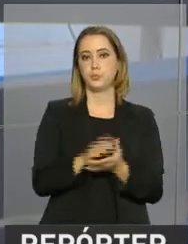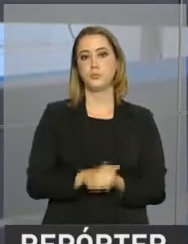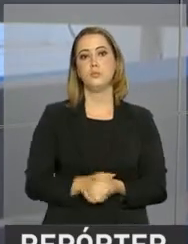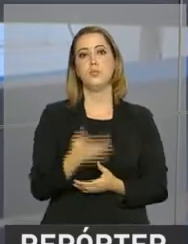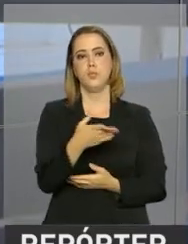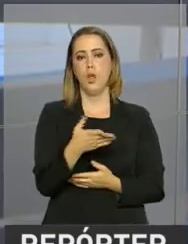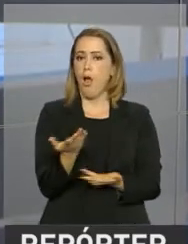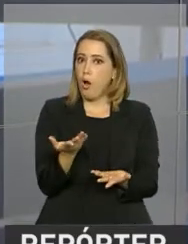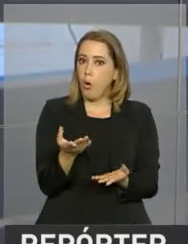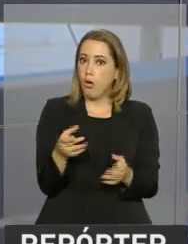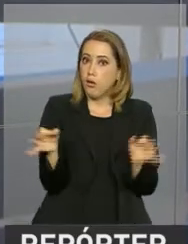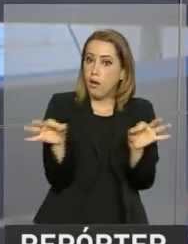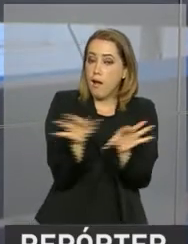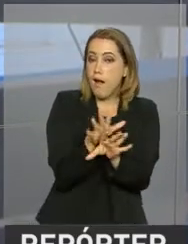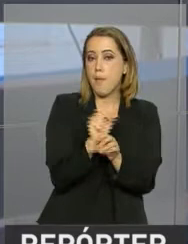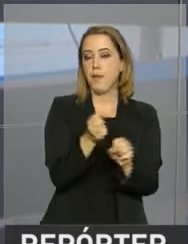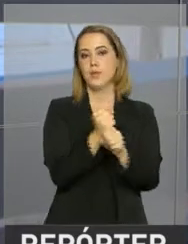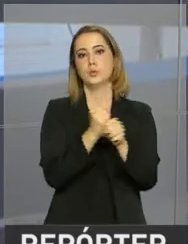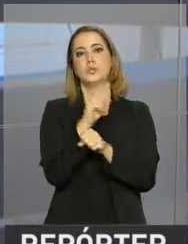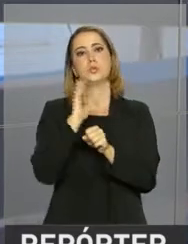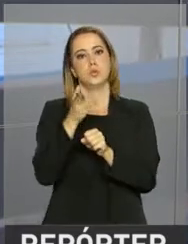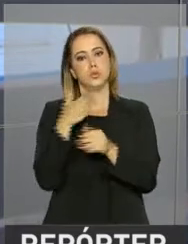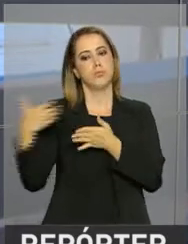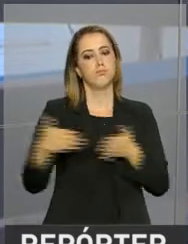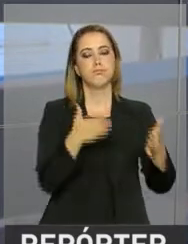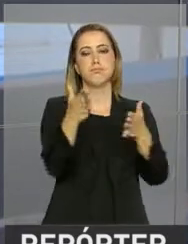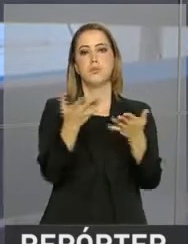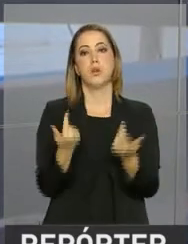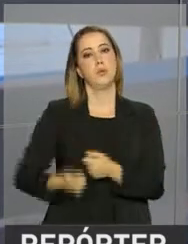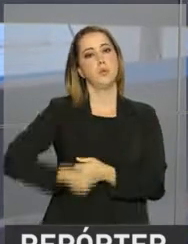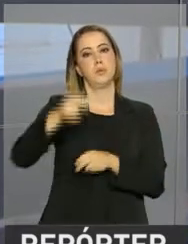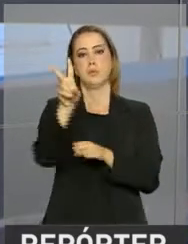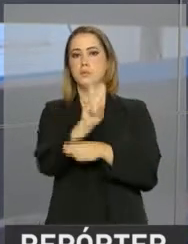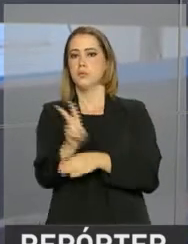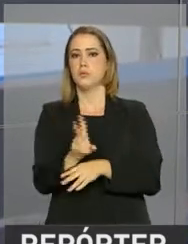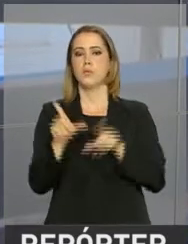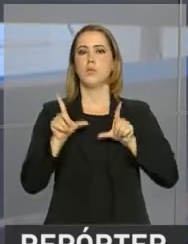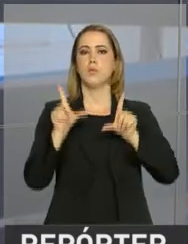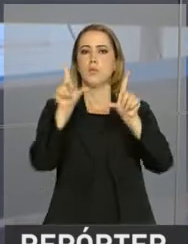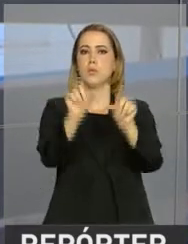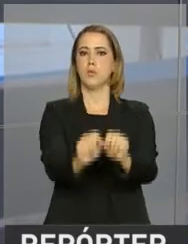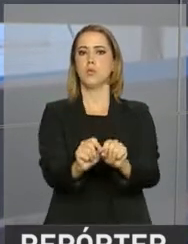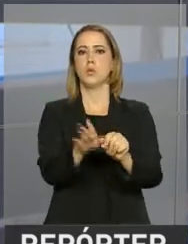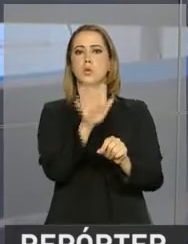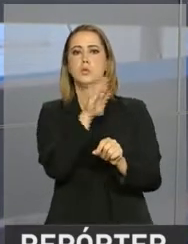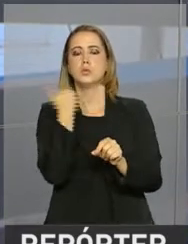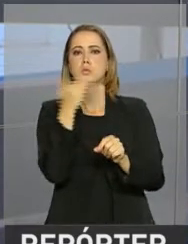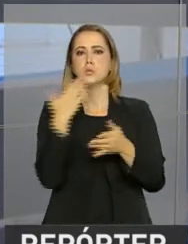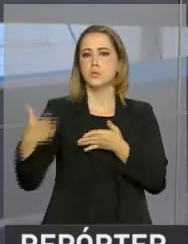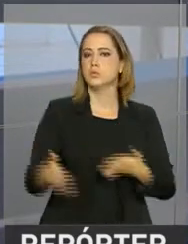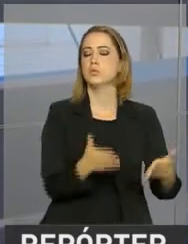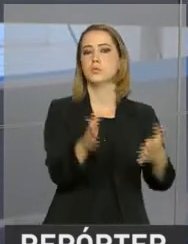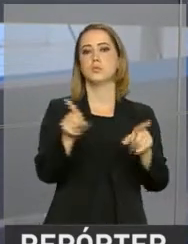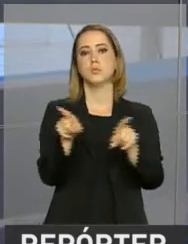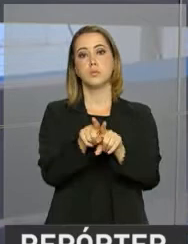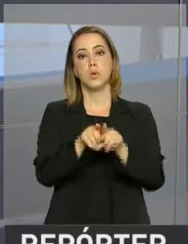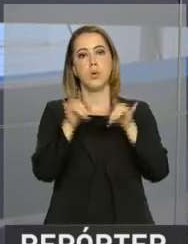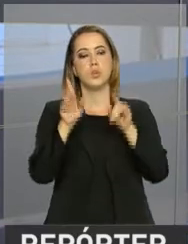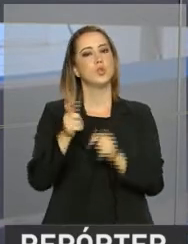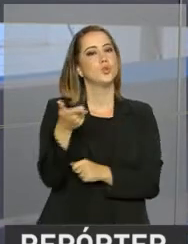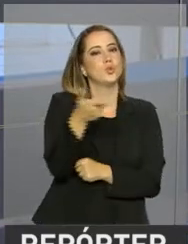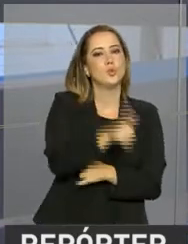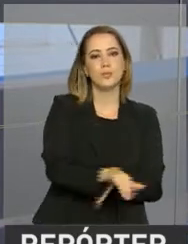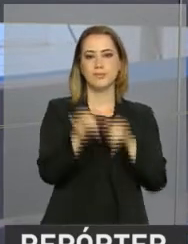tem muita gente pegando a estrada. Para reforçar a fiscalização e ajudar a reduzir o número de mortes nas rodovias, mais